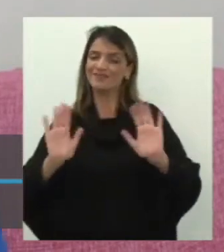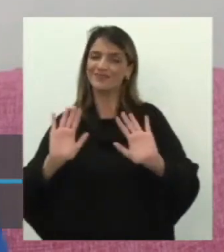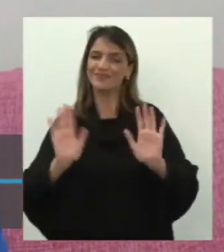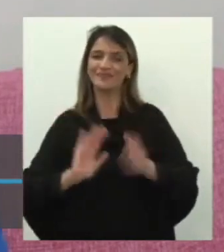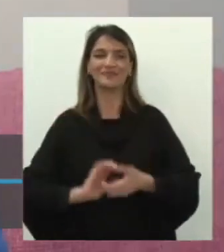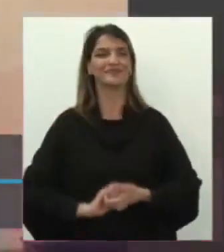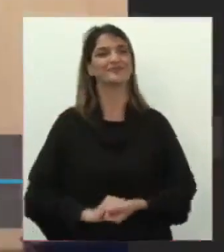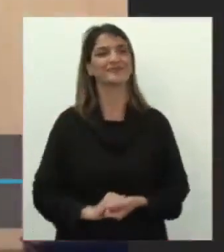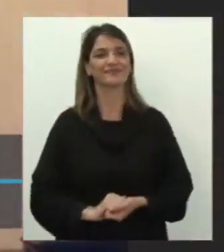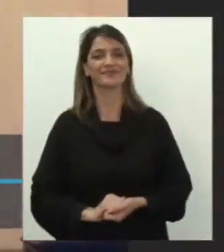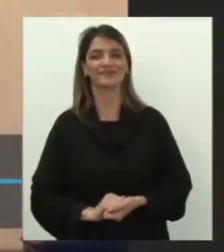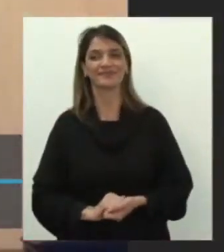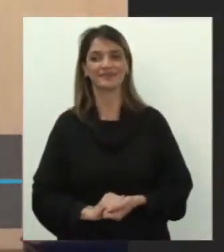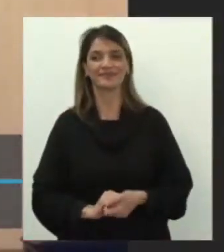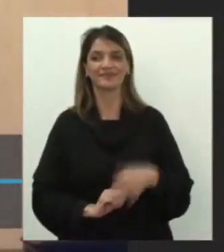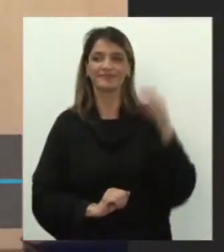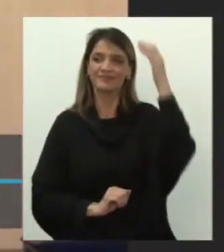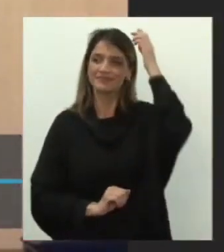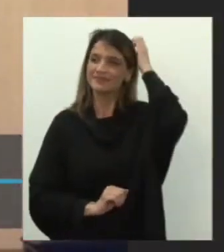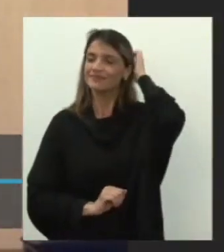próxima!